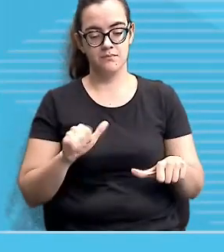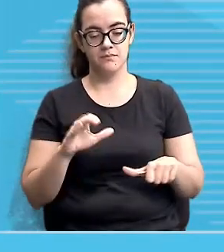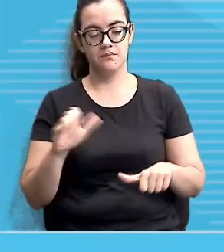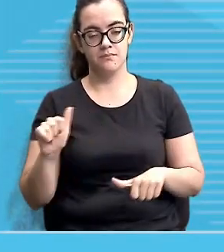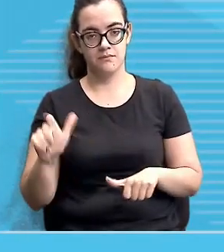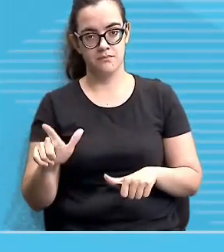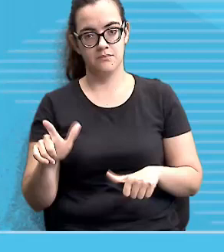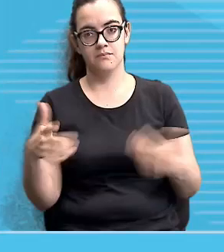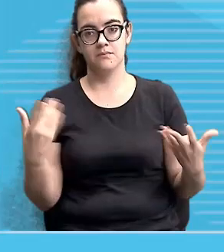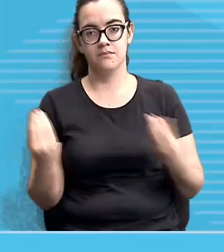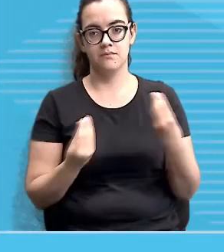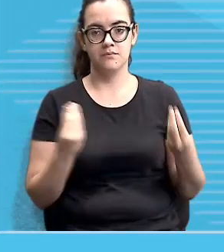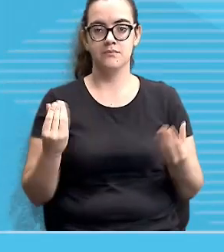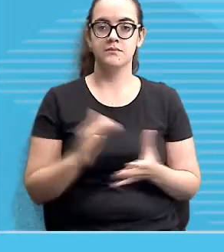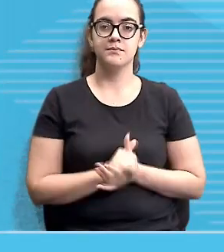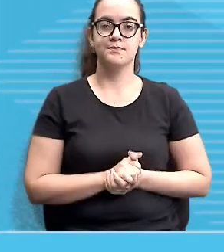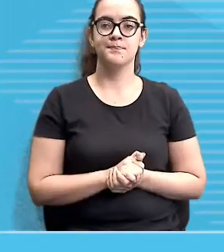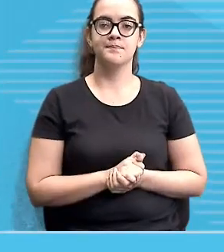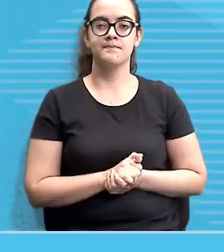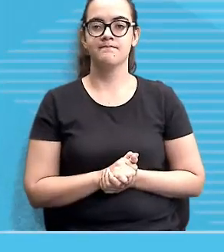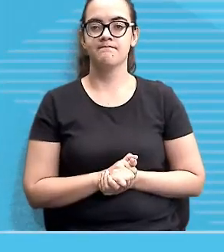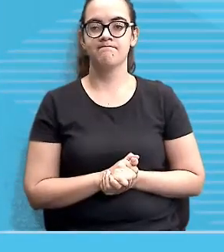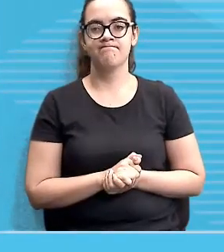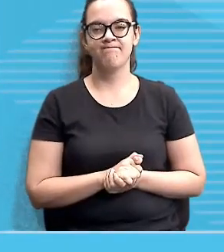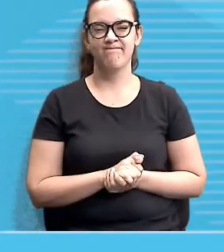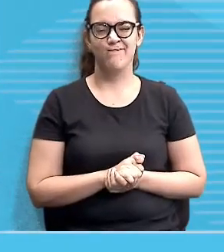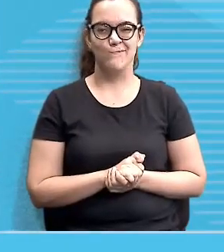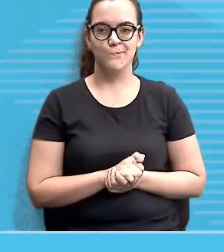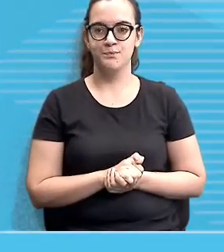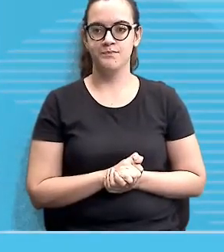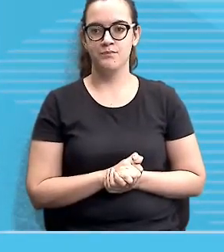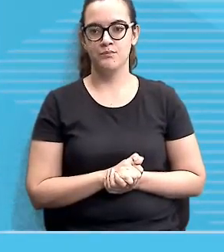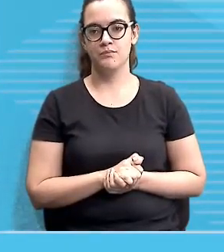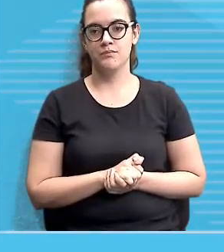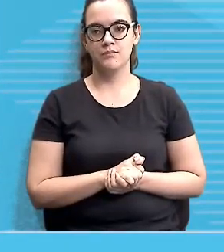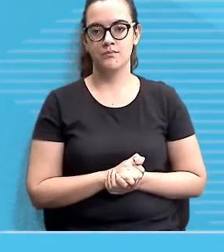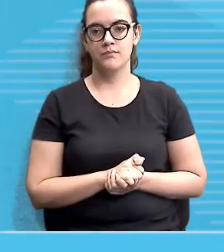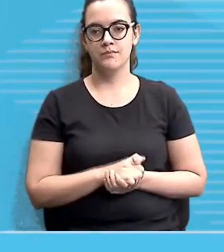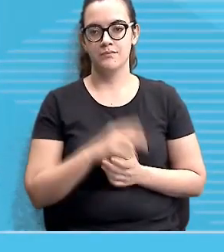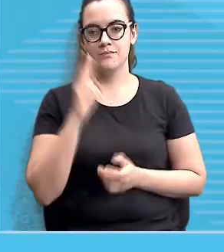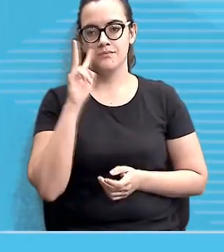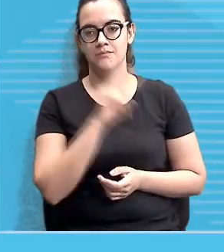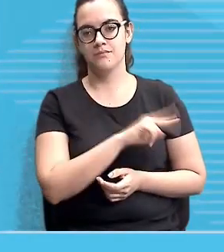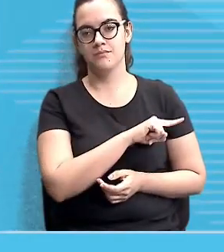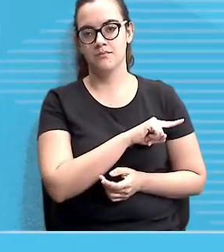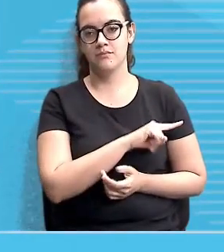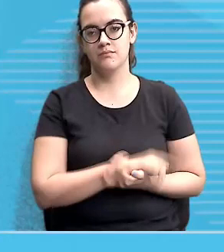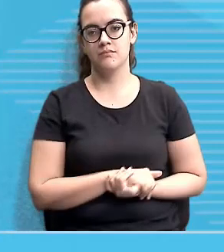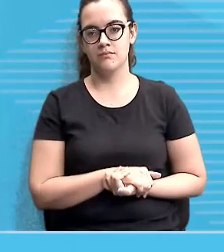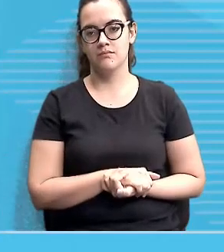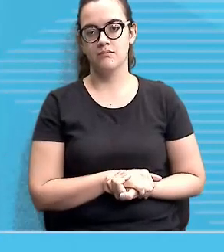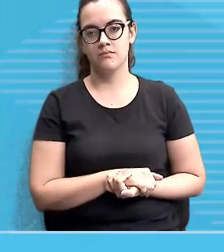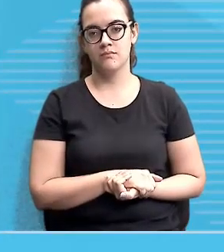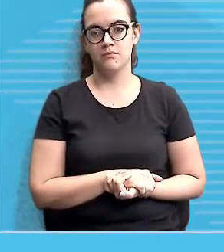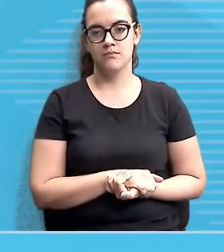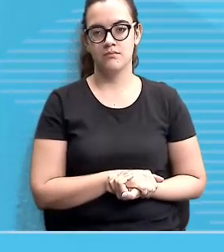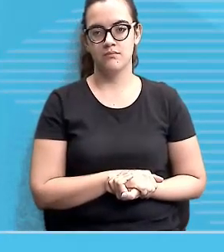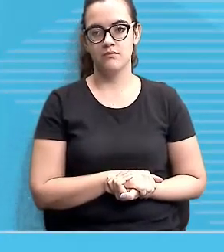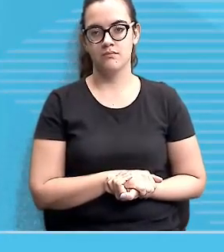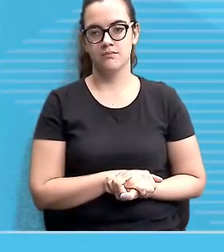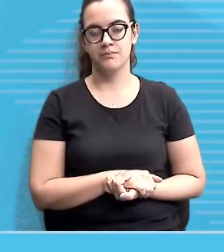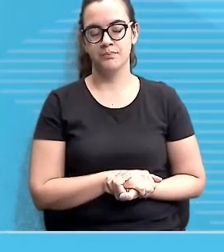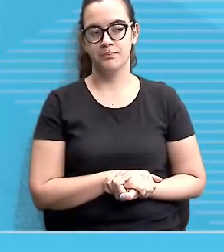e quantas calorias eu tenho aqui E aí os 10 mil